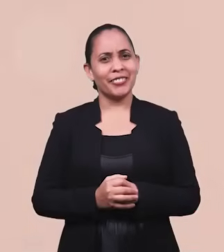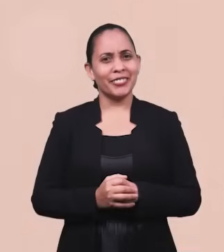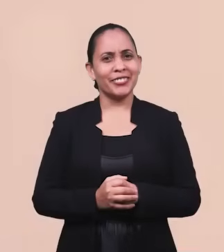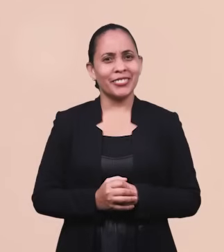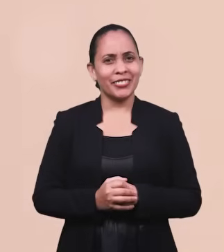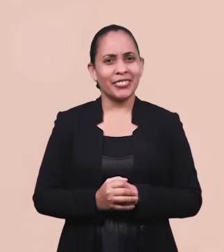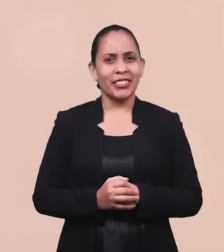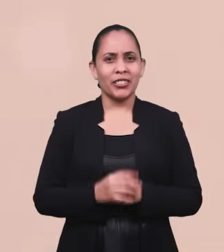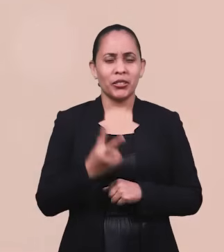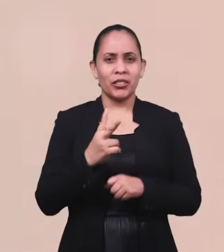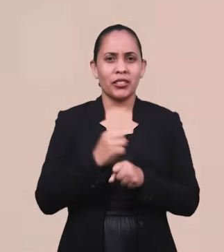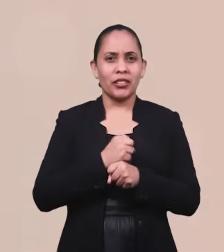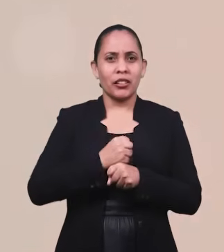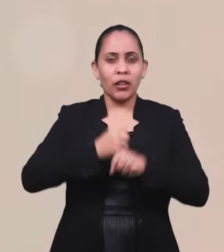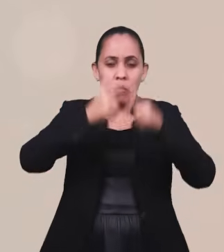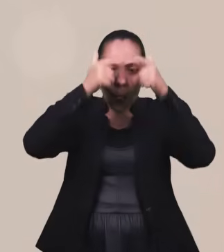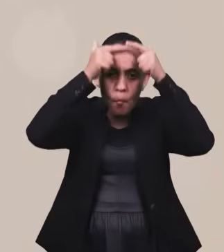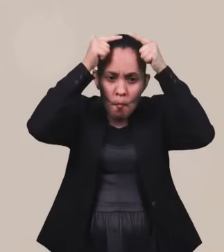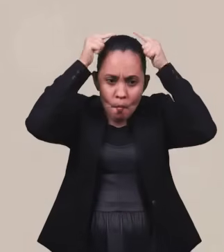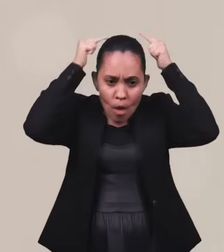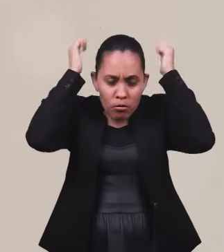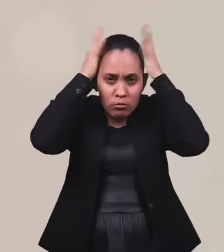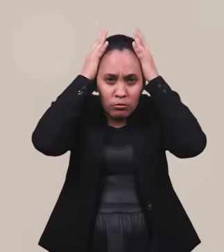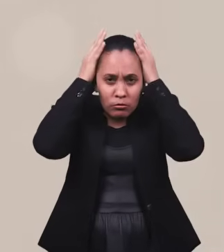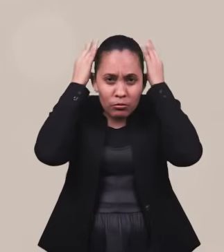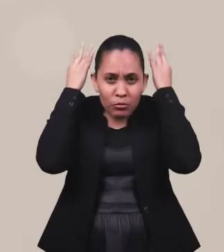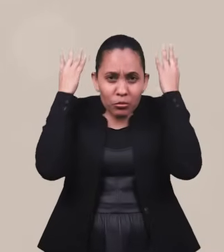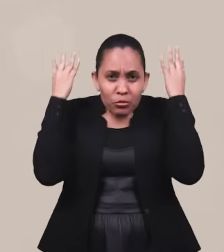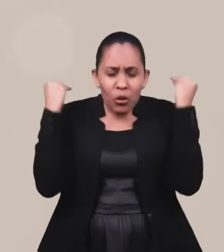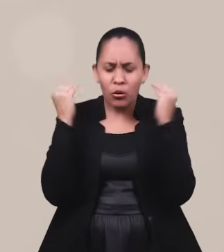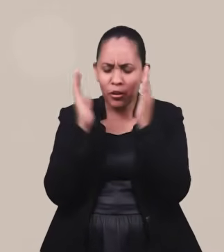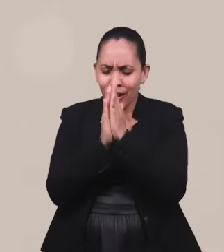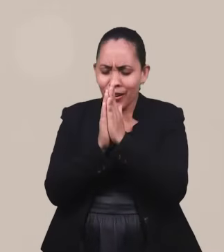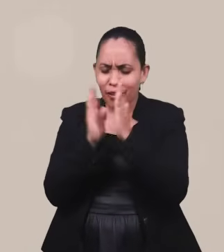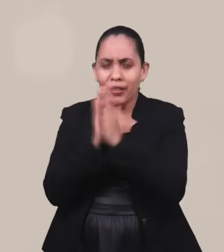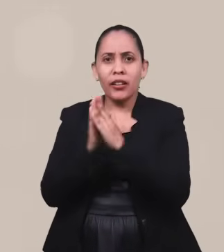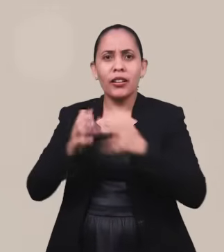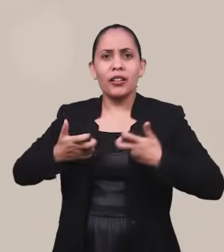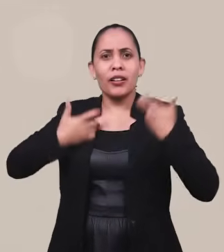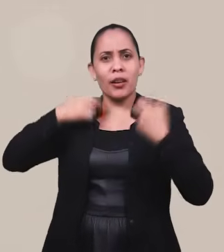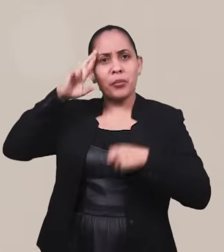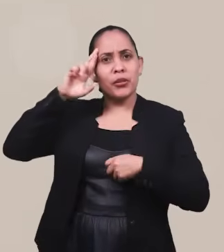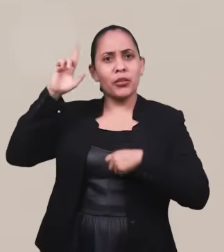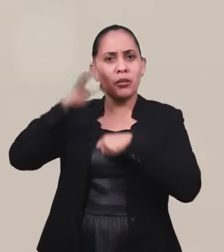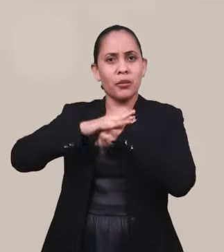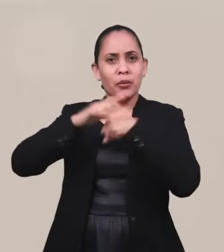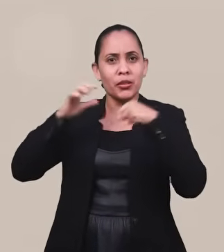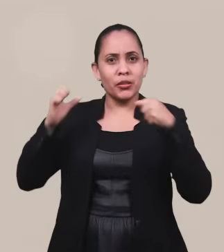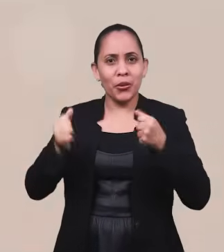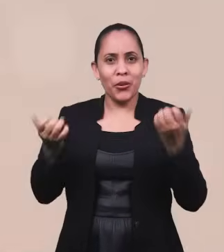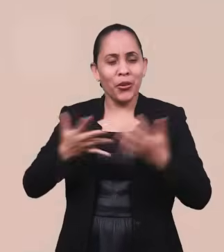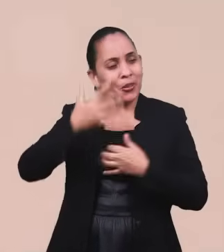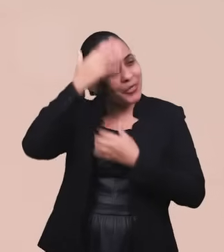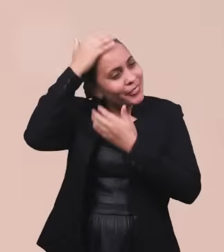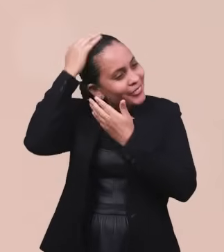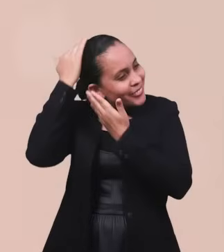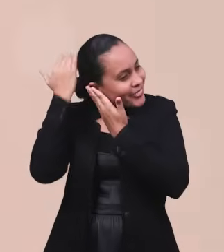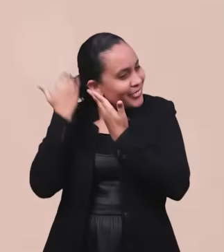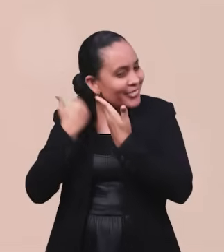2 anos atrás eu fiquei careca, sem cabelo. Aí eu perseverei, orei, aí o Senhor me curou e hoje nasceu os